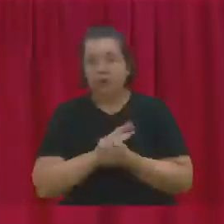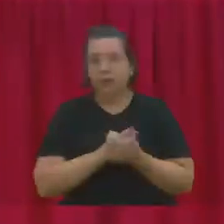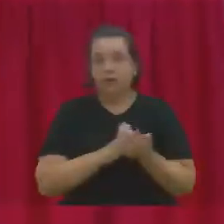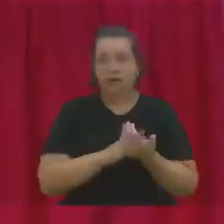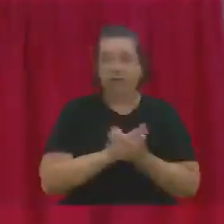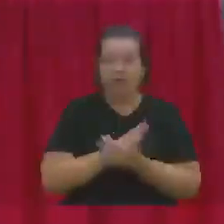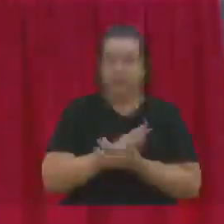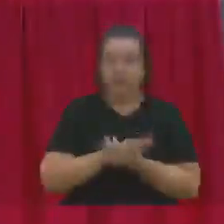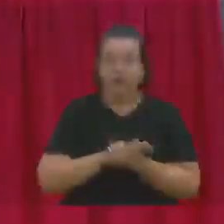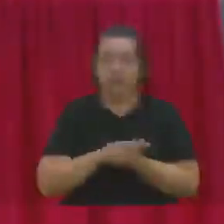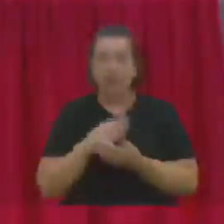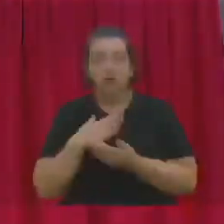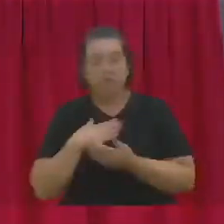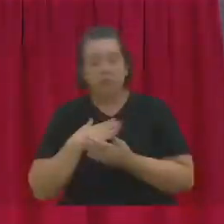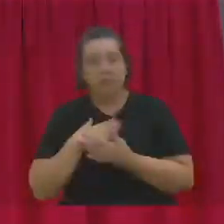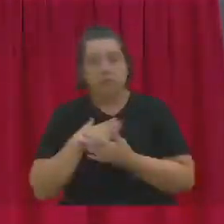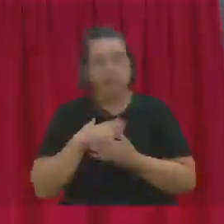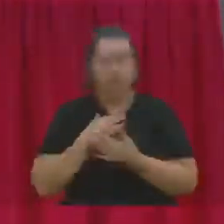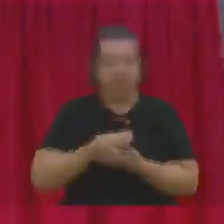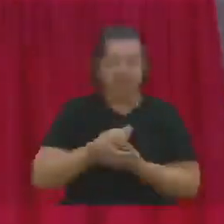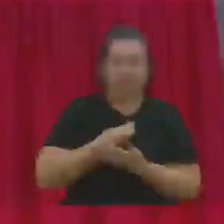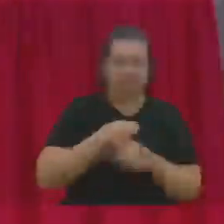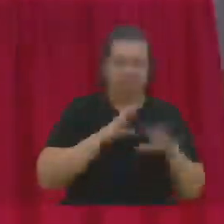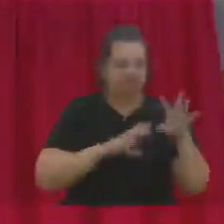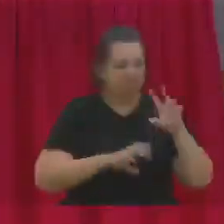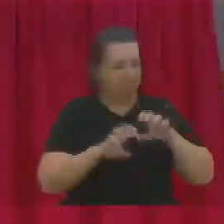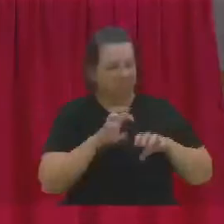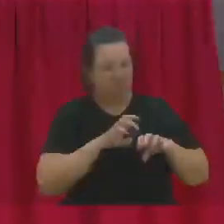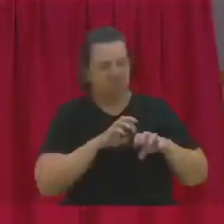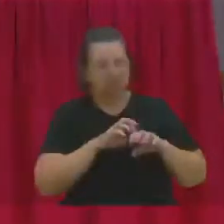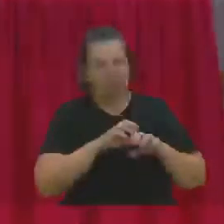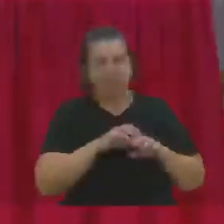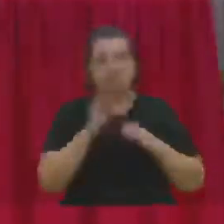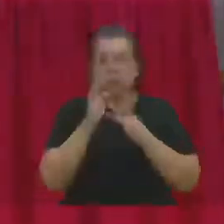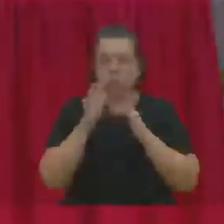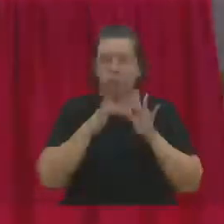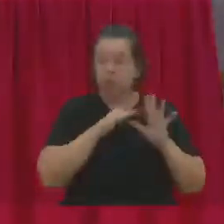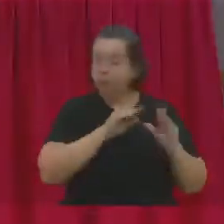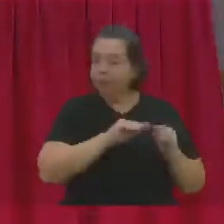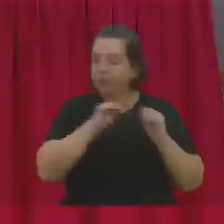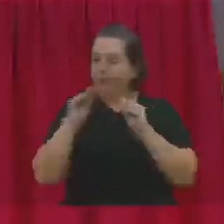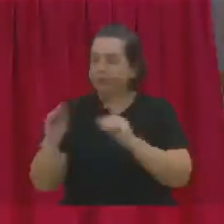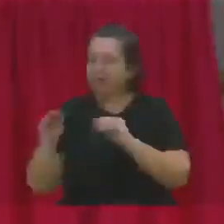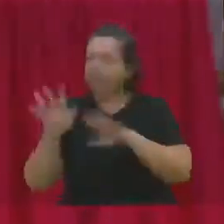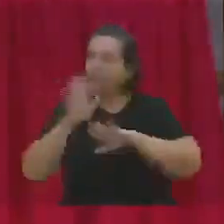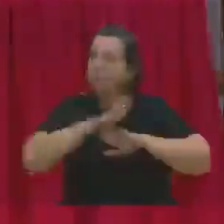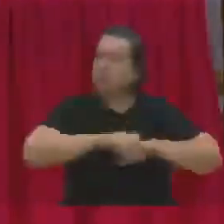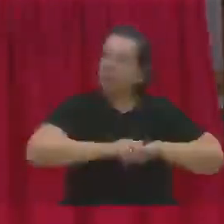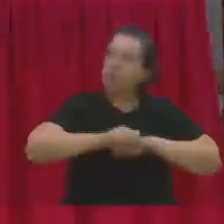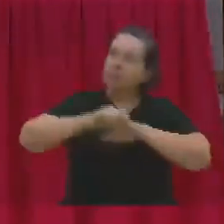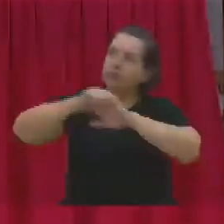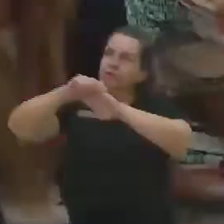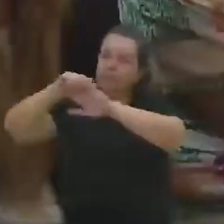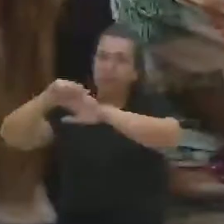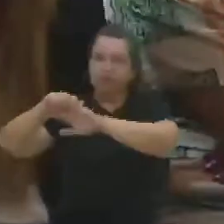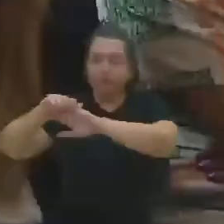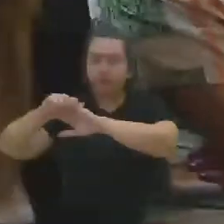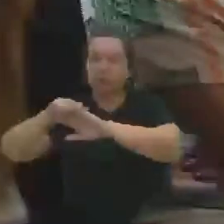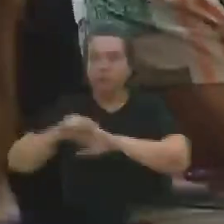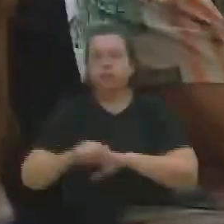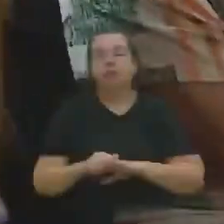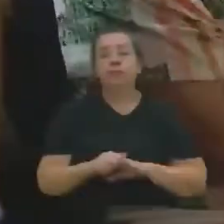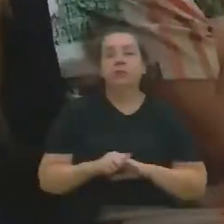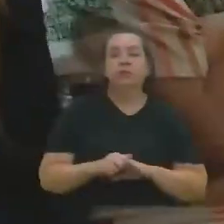Jesus, que me tirou da escuridão, que me estendeu a sua